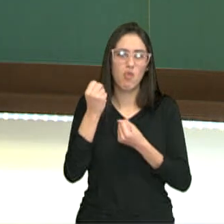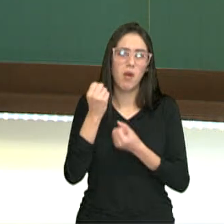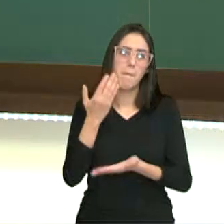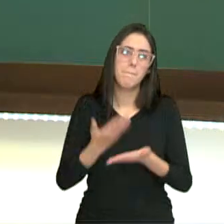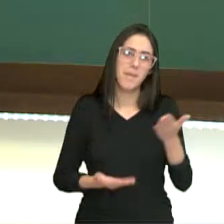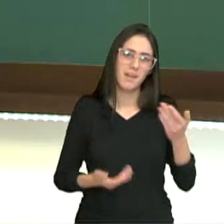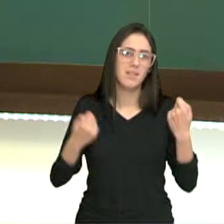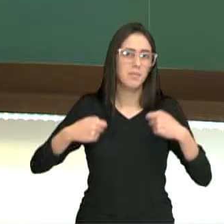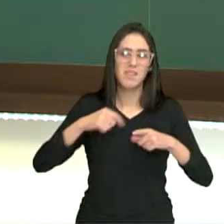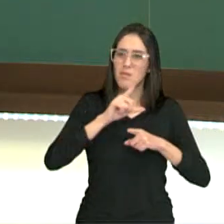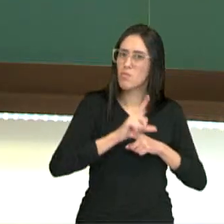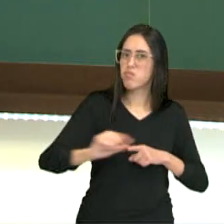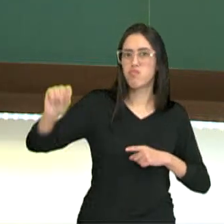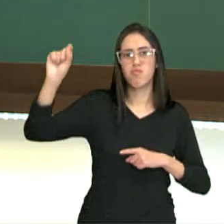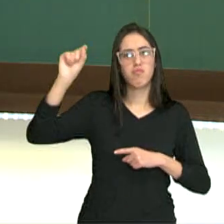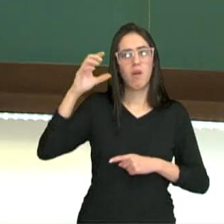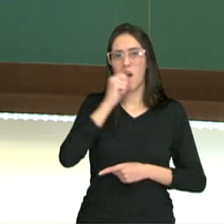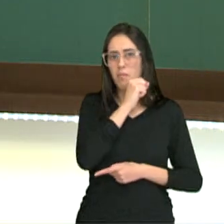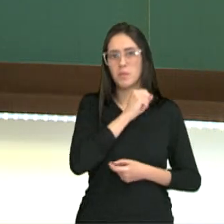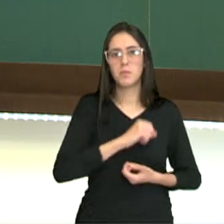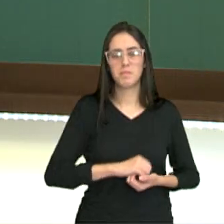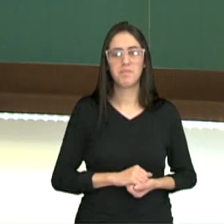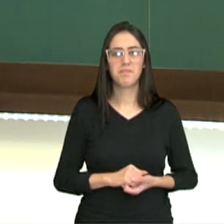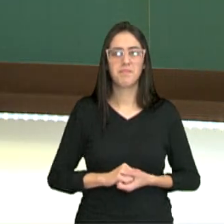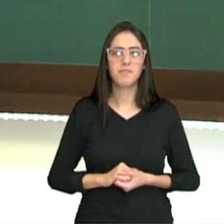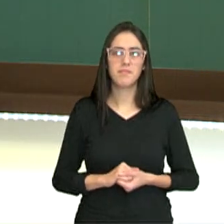velocidade que seria necessária.